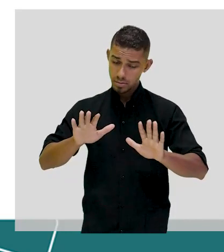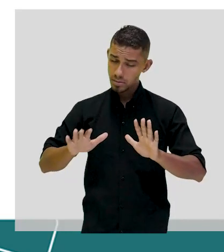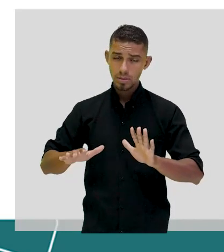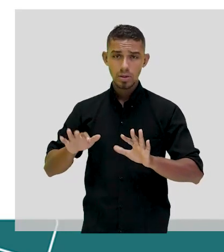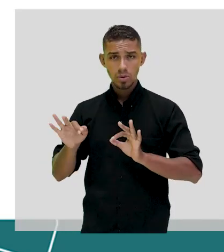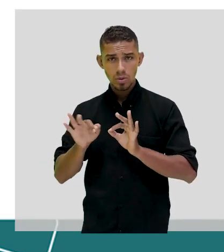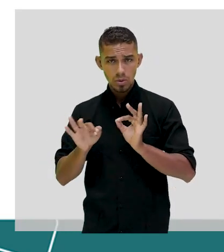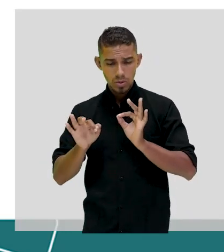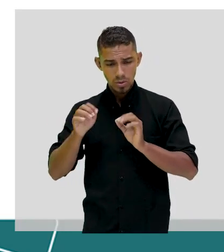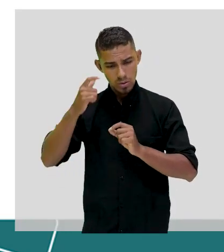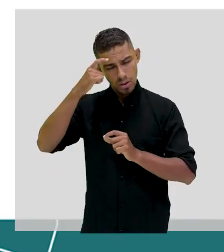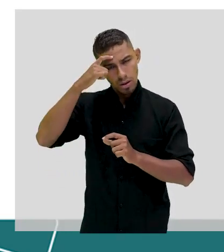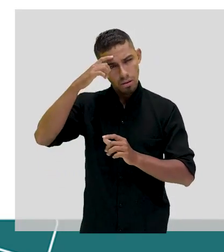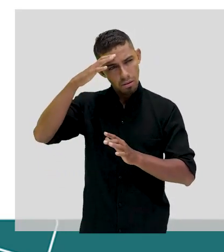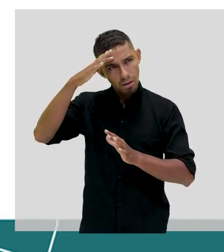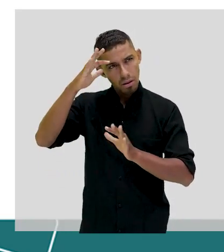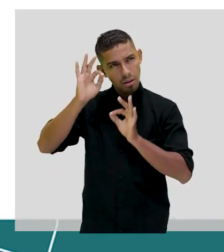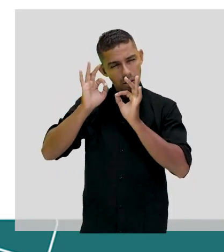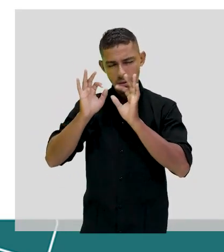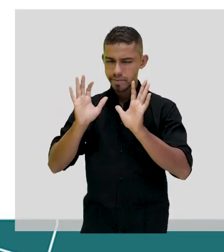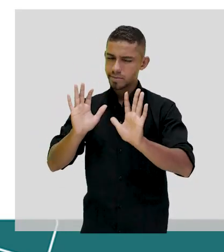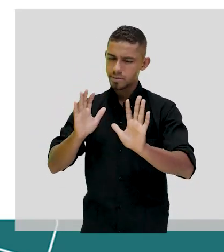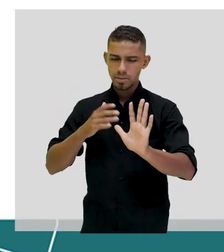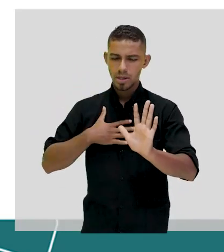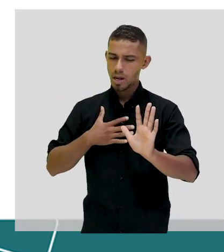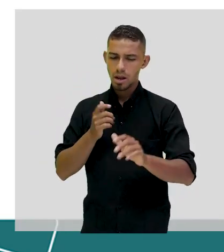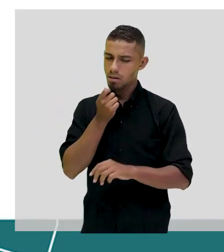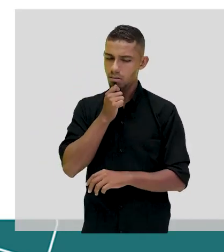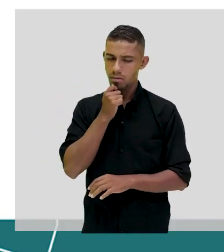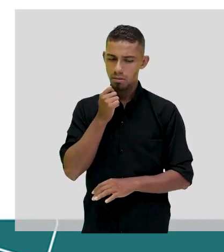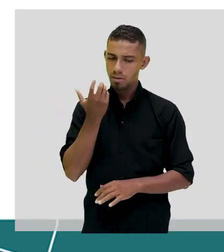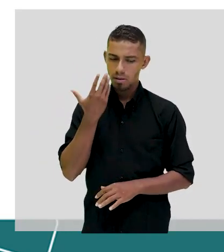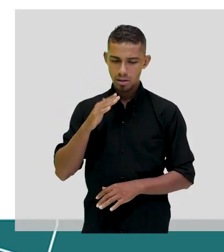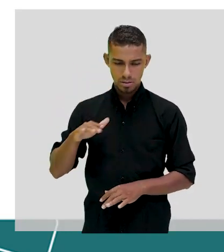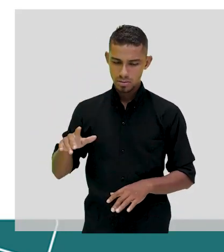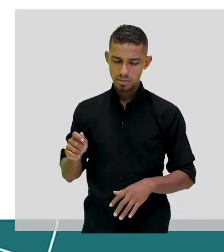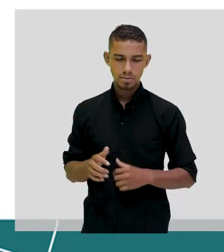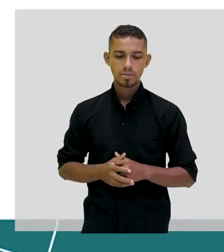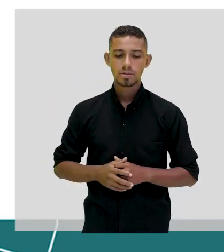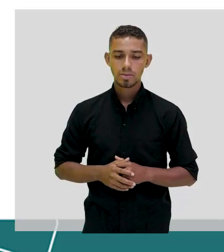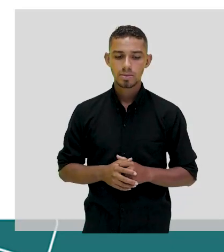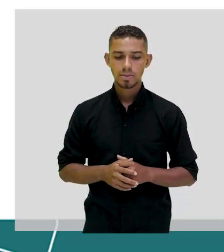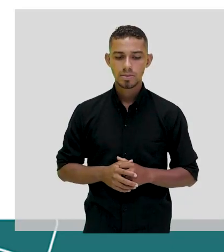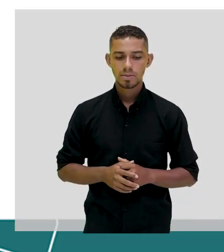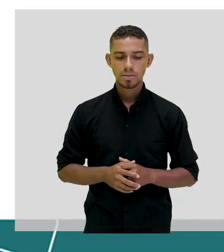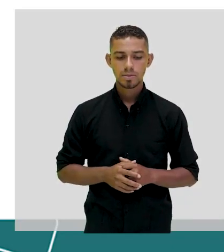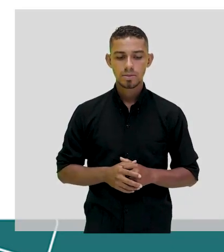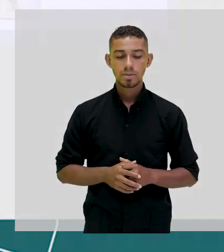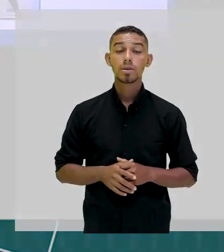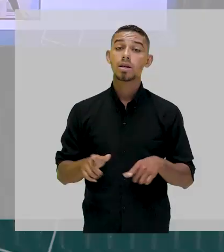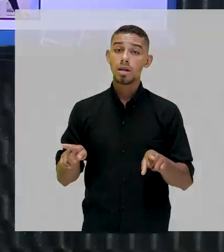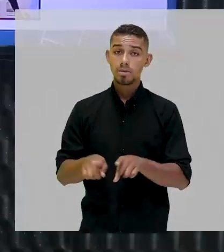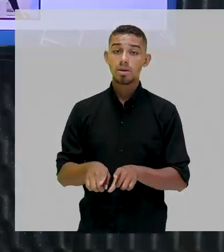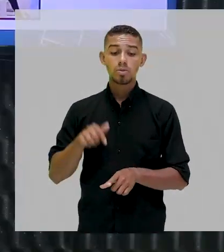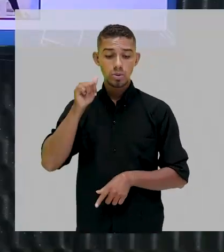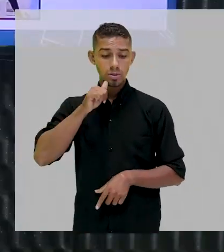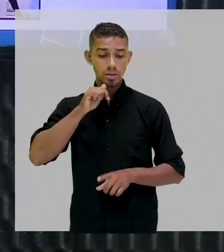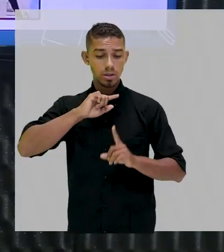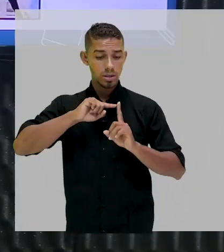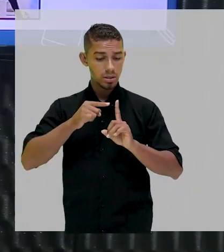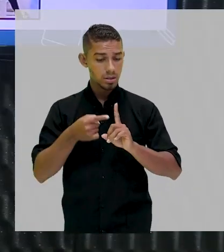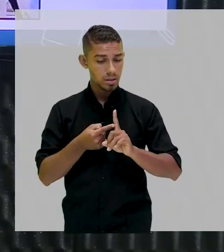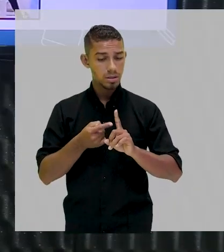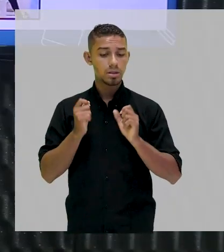de formação. Então, não é muito interessante nós trabalharmos o Pilates com crianças. E mulheres grávidas também